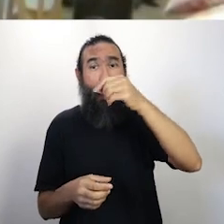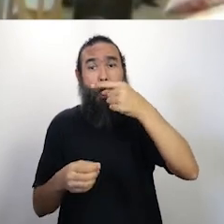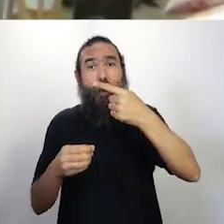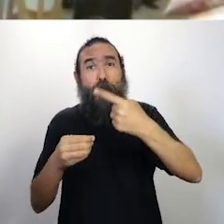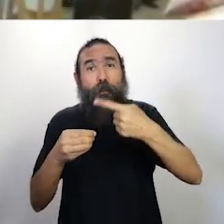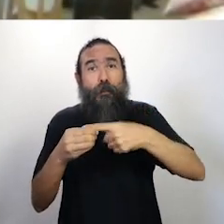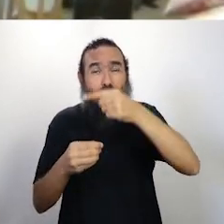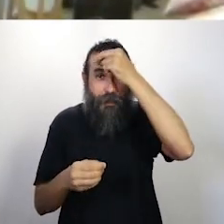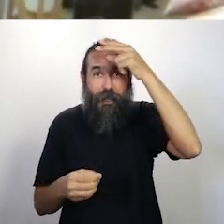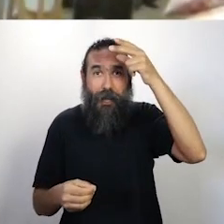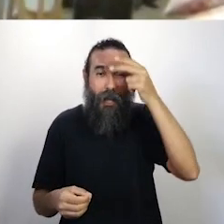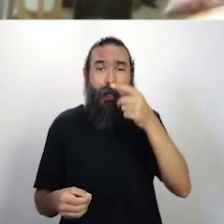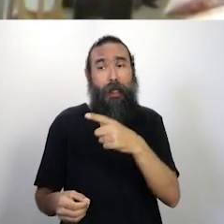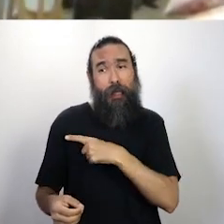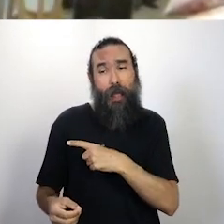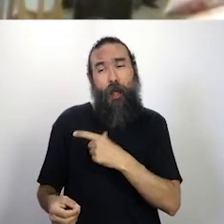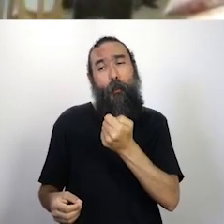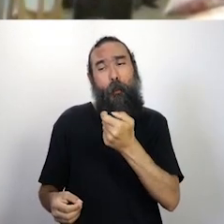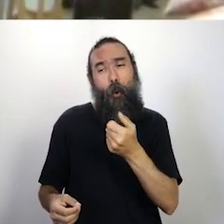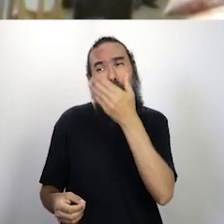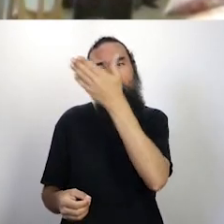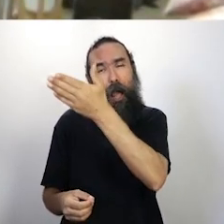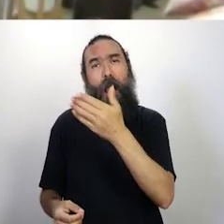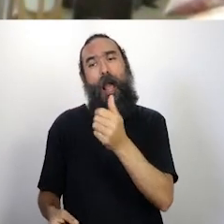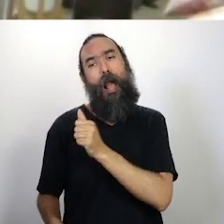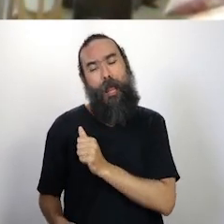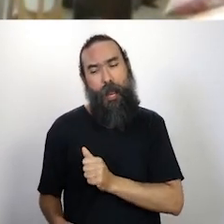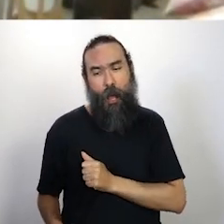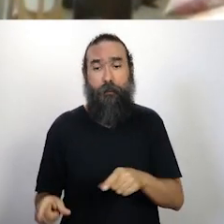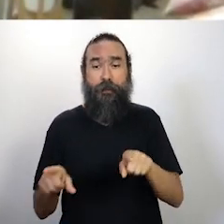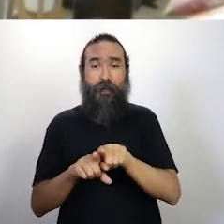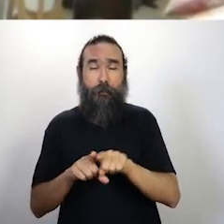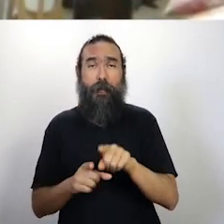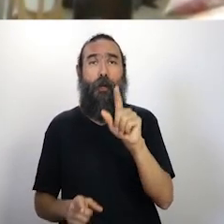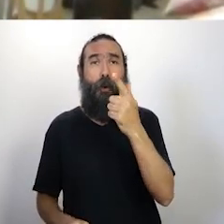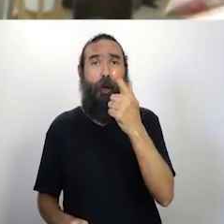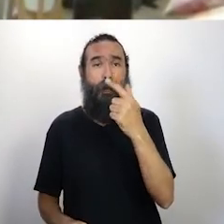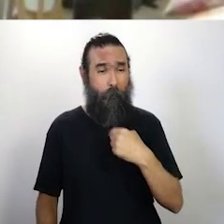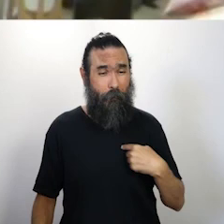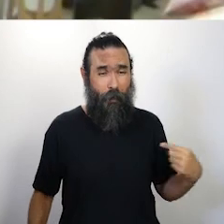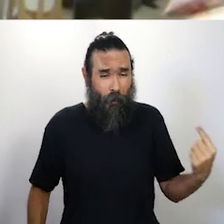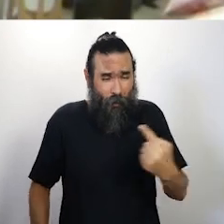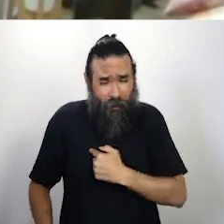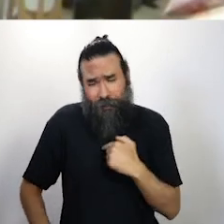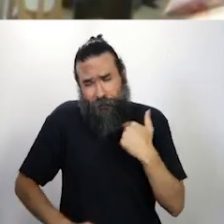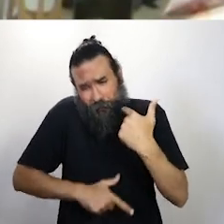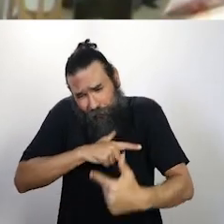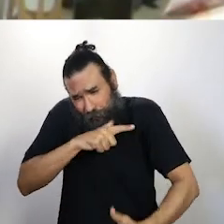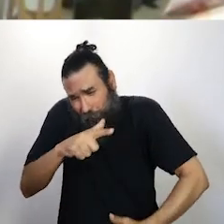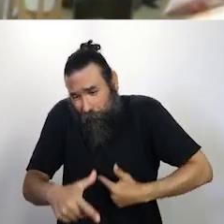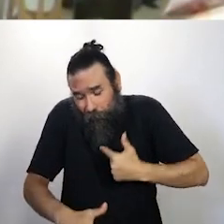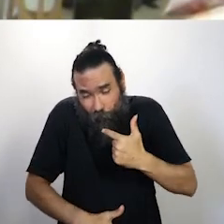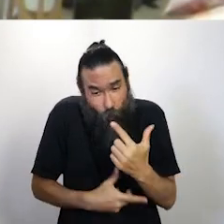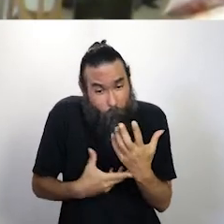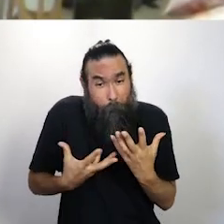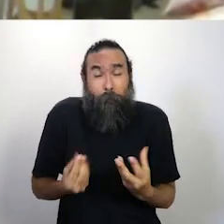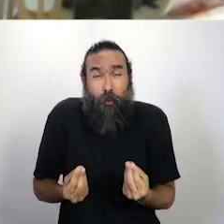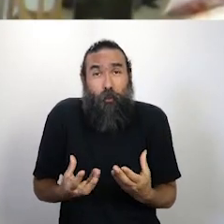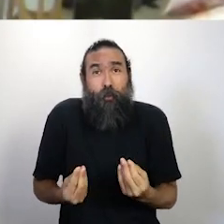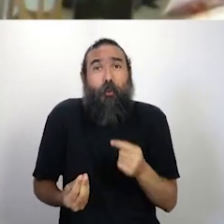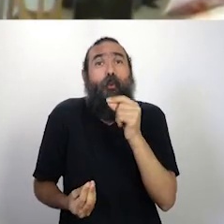e a gente está fazendo um esforço sub-humano Juliano para poder tentar reunir essa galera para a gente poder tentar